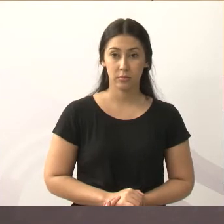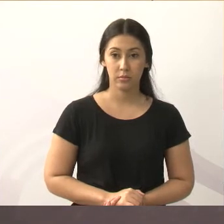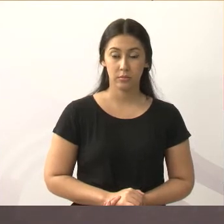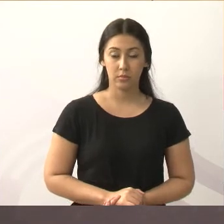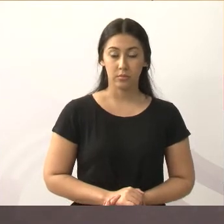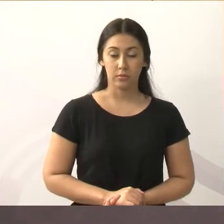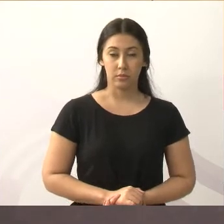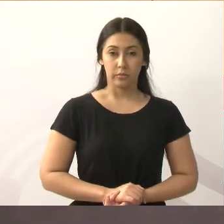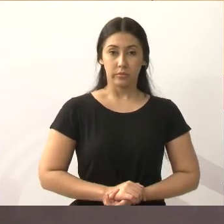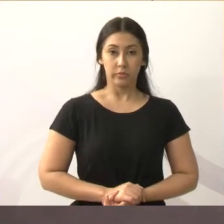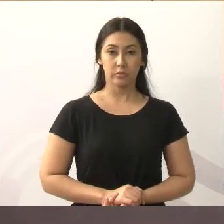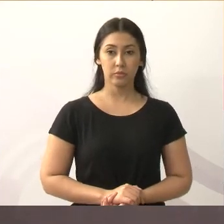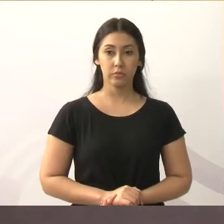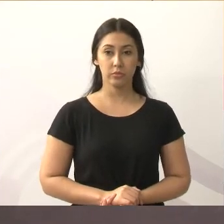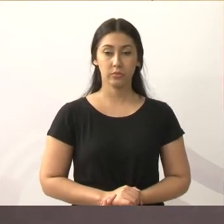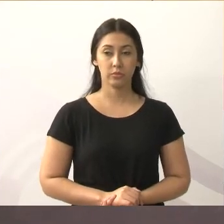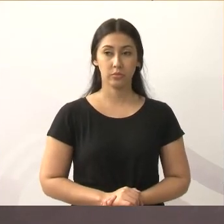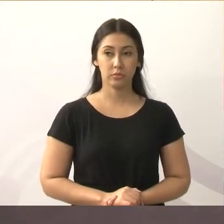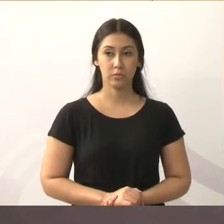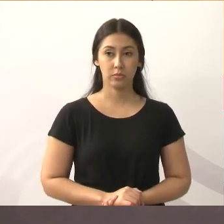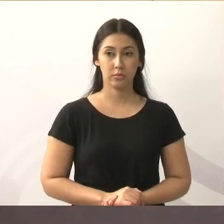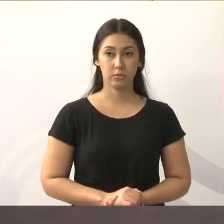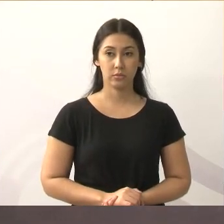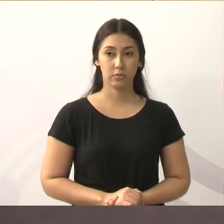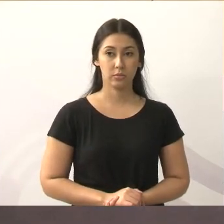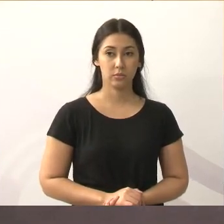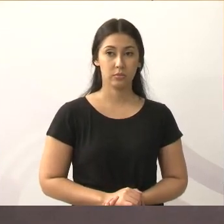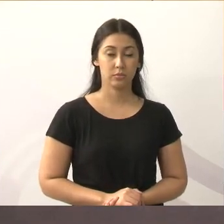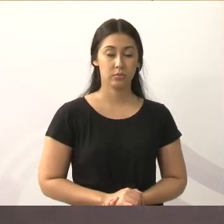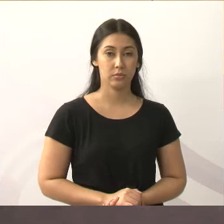Corrigindo em texto e uma nossa. Tá certo.